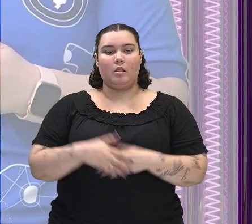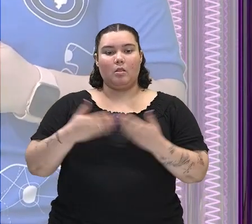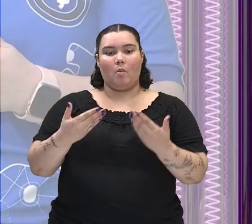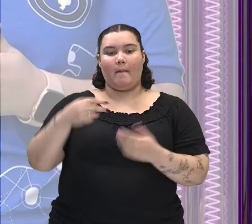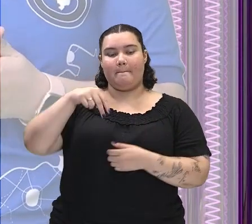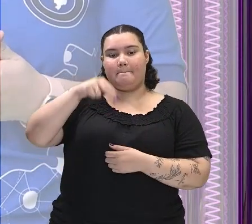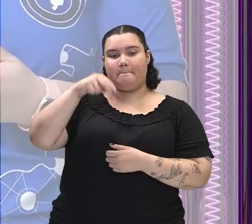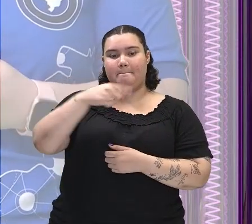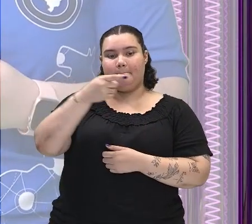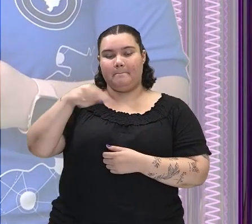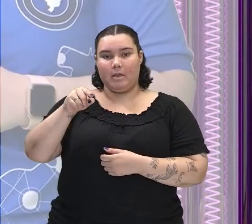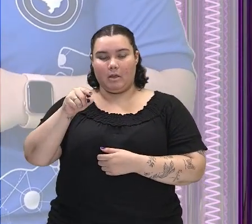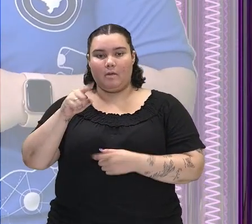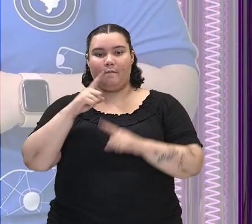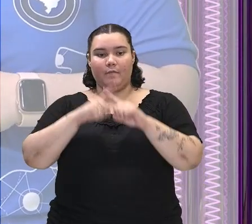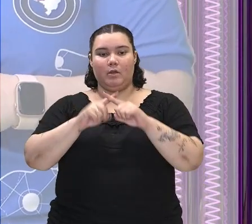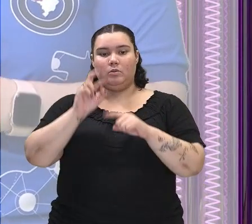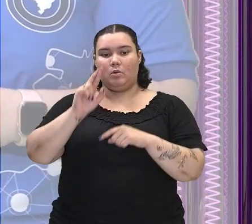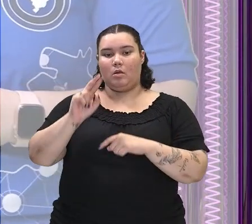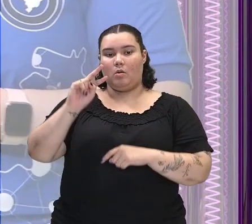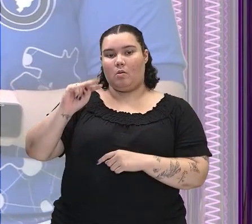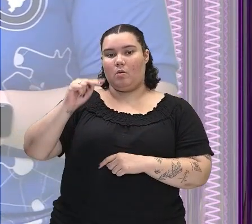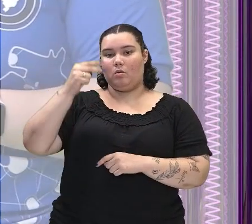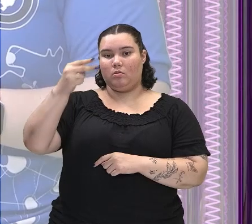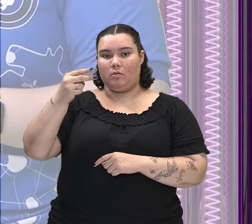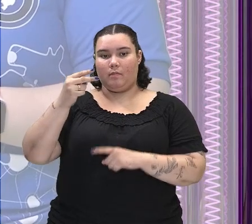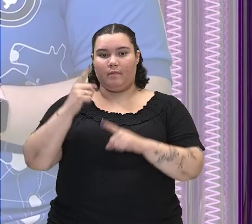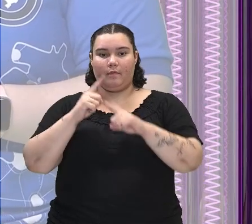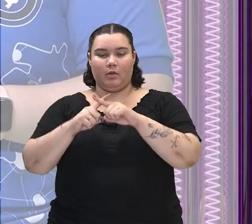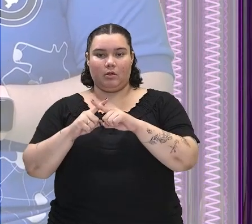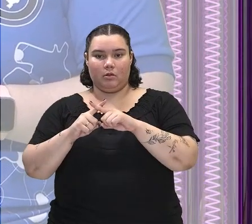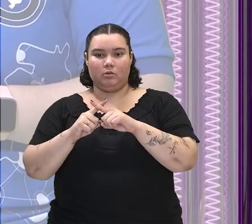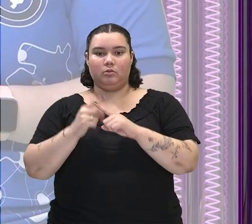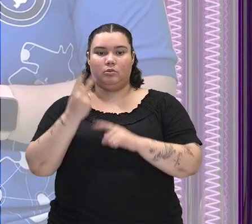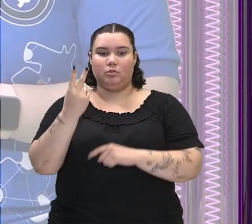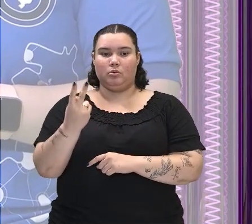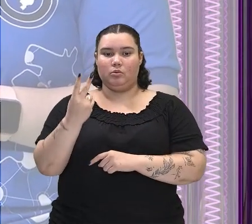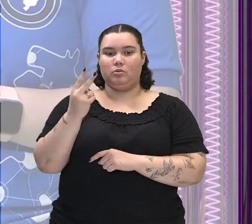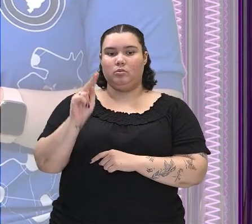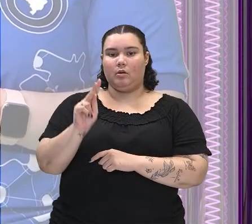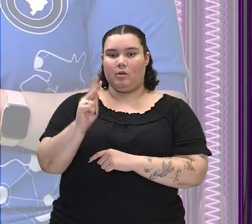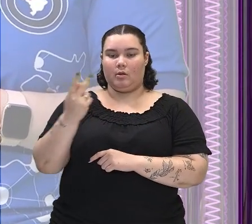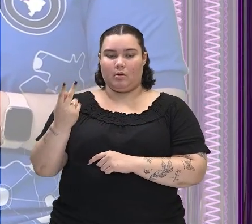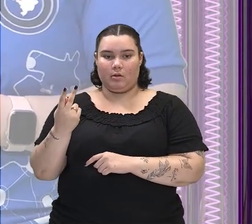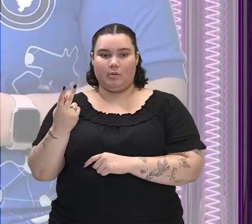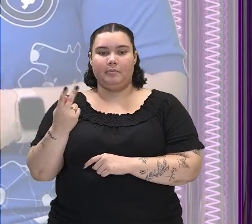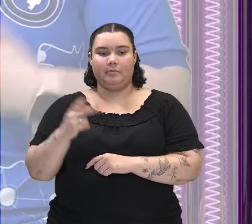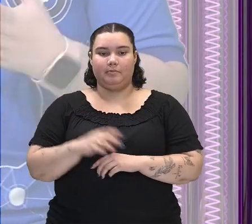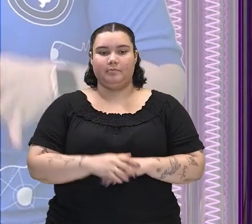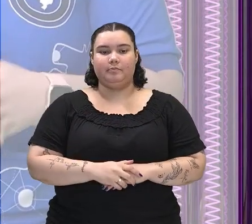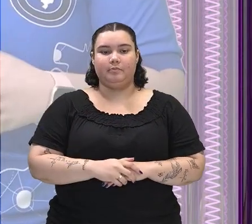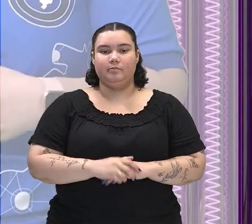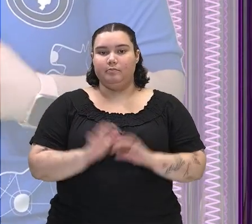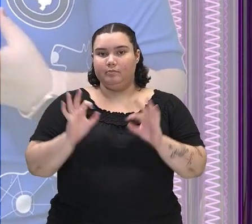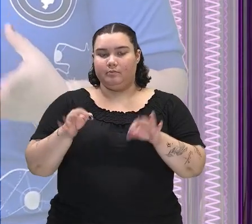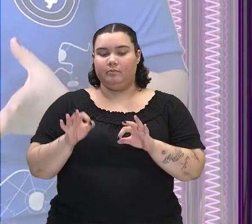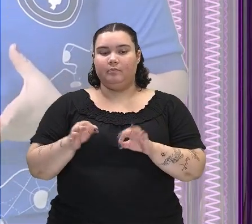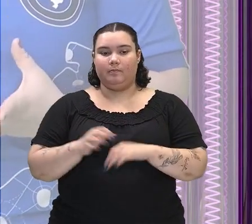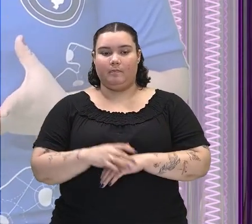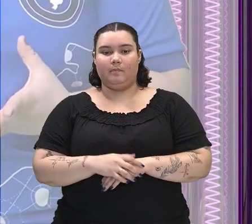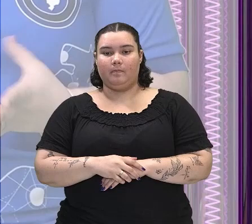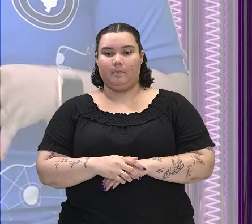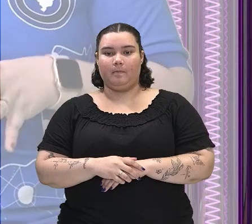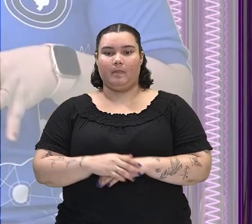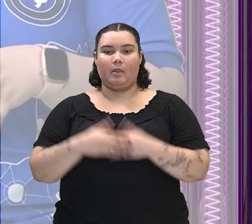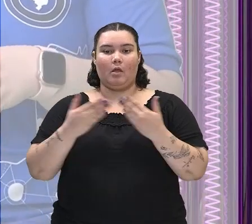raio, que é R sobre 2 ao quadrado, vezes a altura, que agora é o dobro, então é 2H. Né? Isso só estou trabalhando